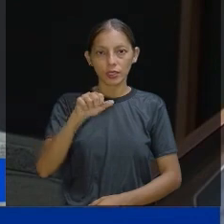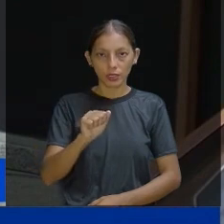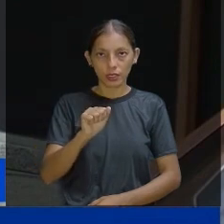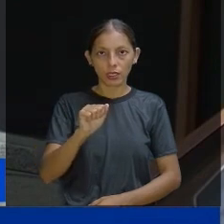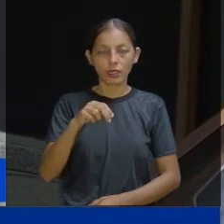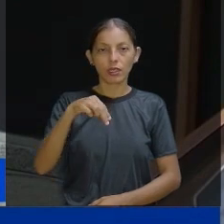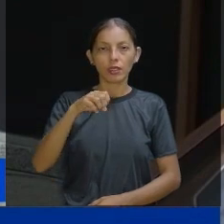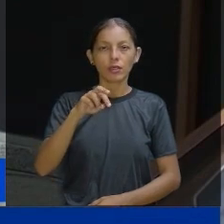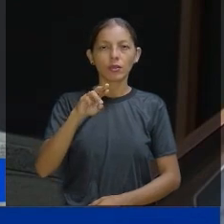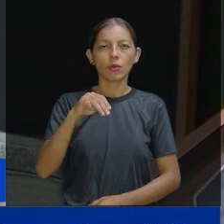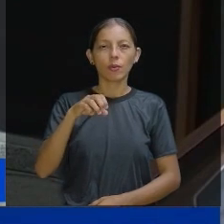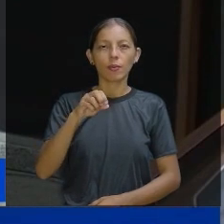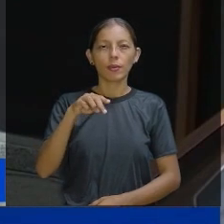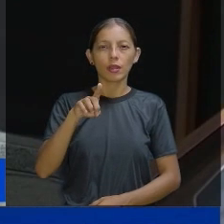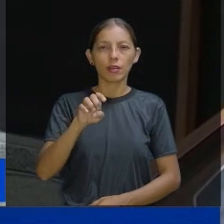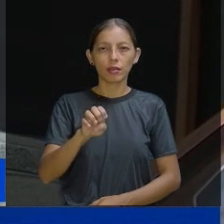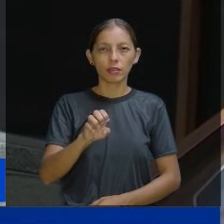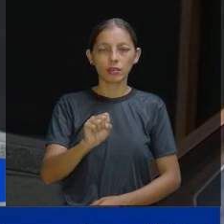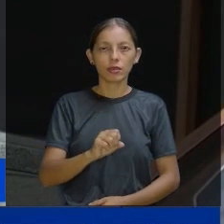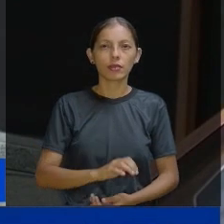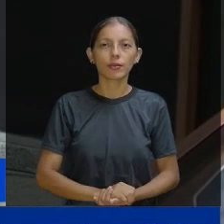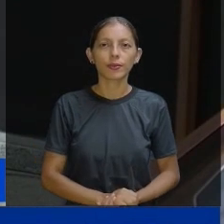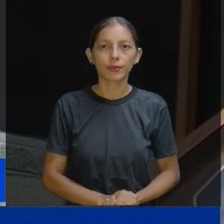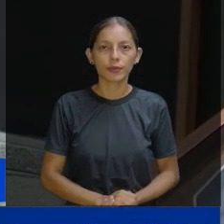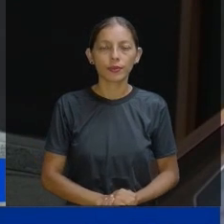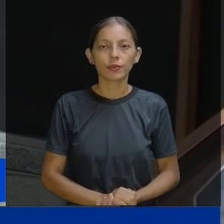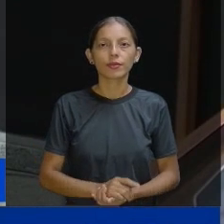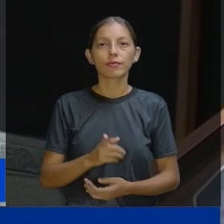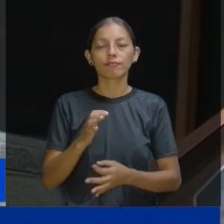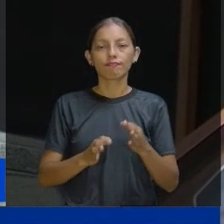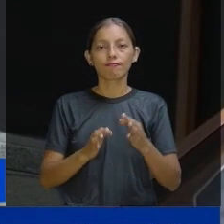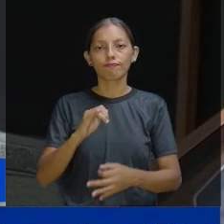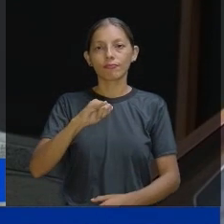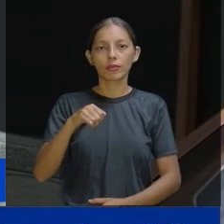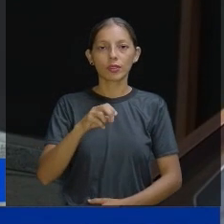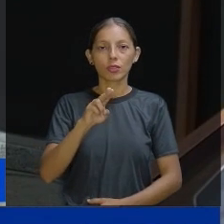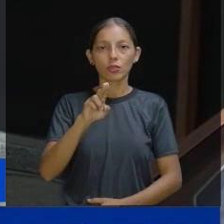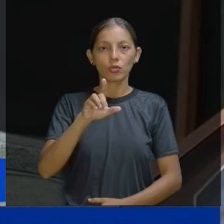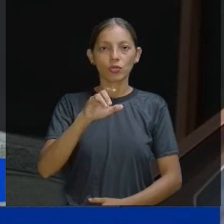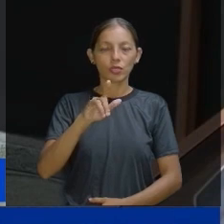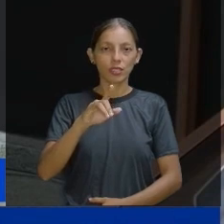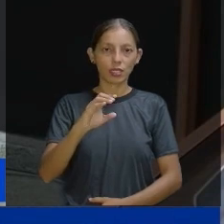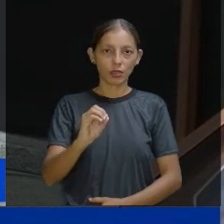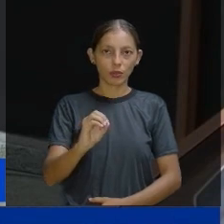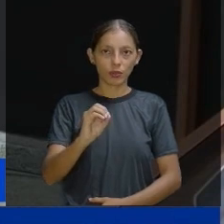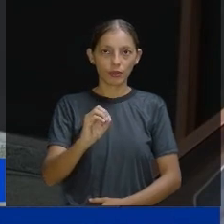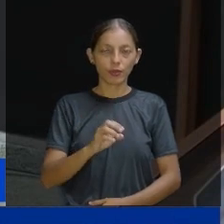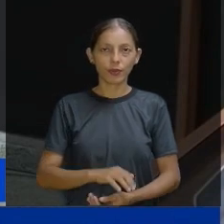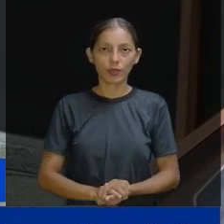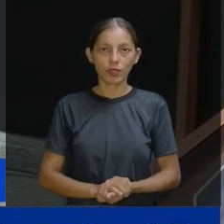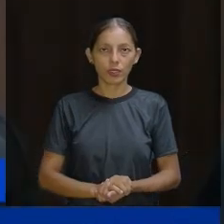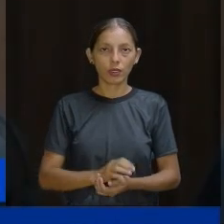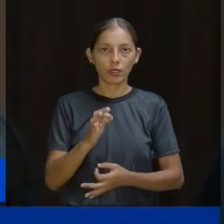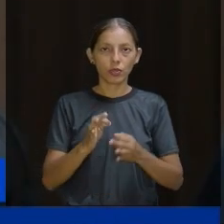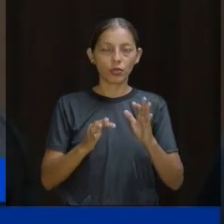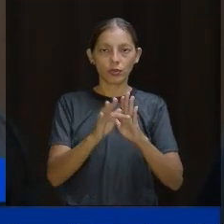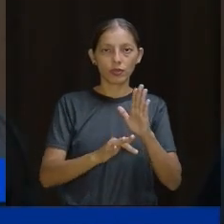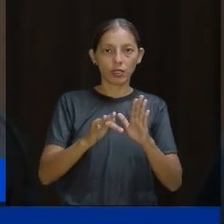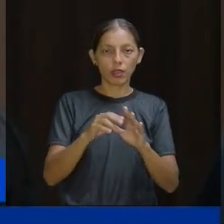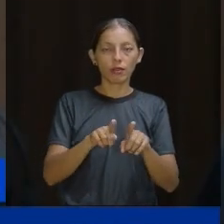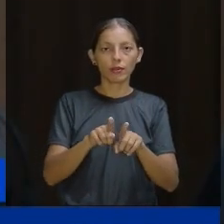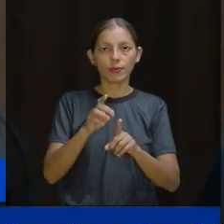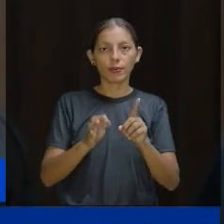cumulam essa função eleitoral, o doutor Juscelio, que é juiz Foco federal, na mesa diretora. Desembargador eleitoral. Eu